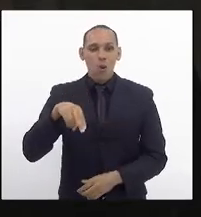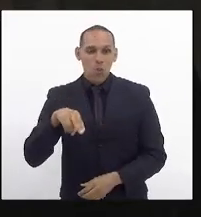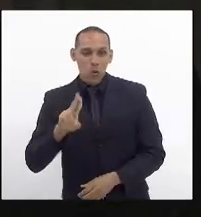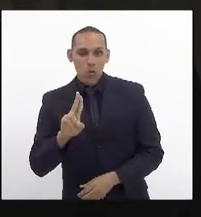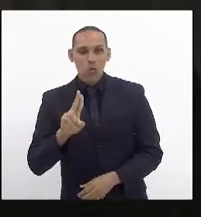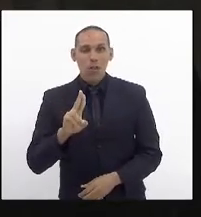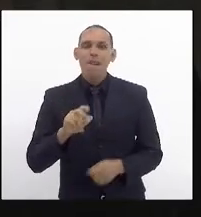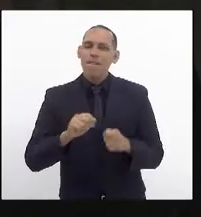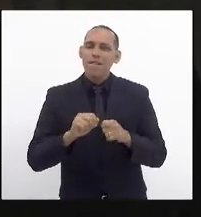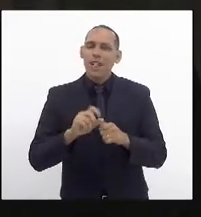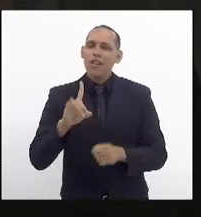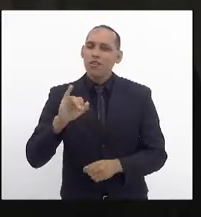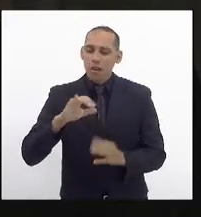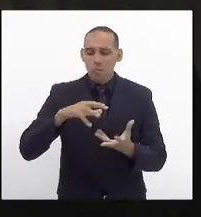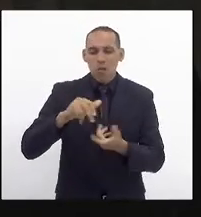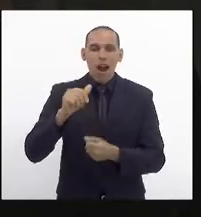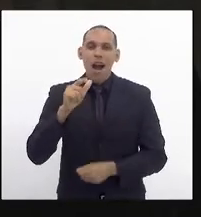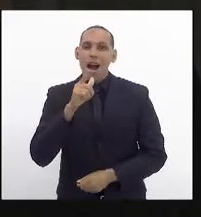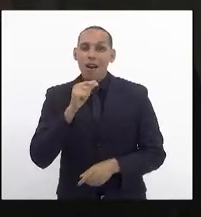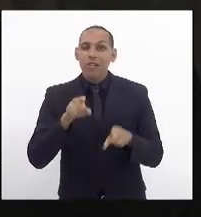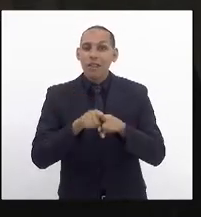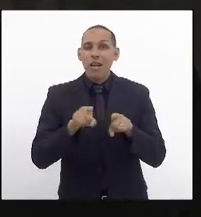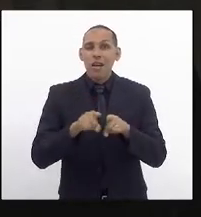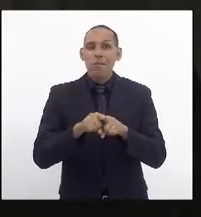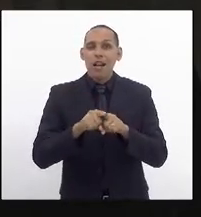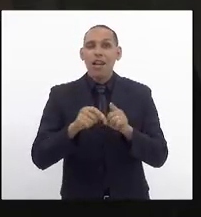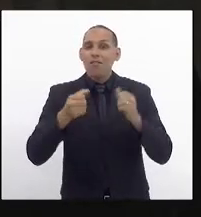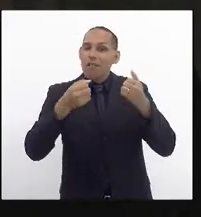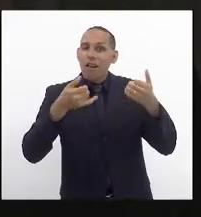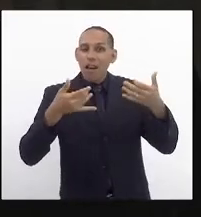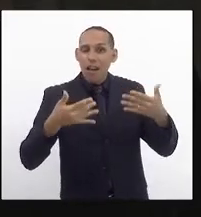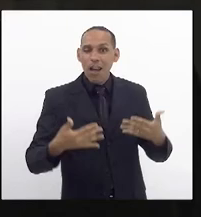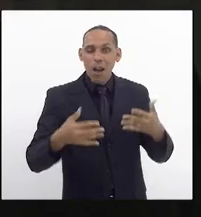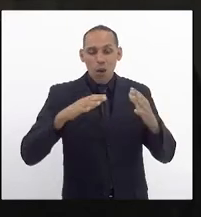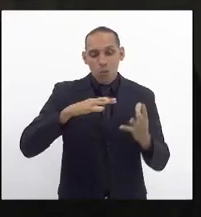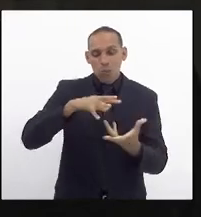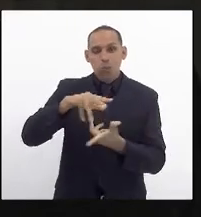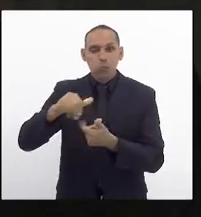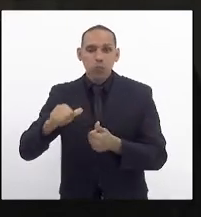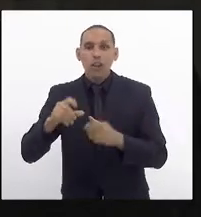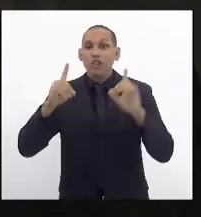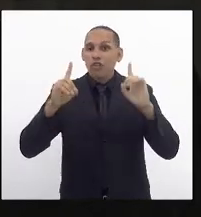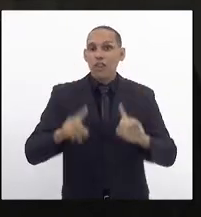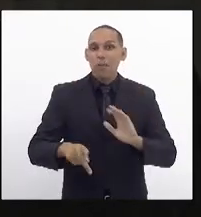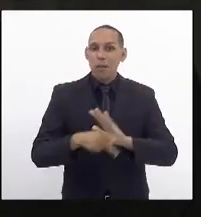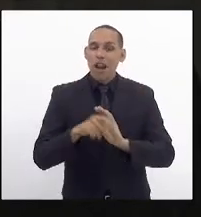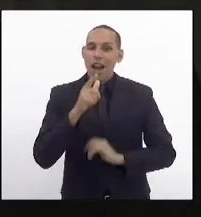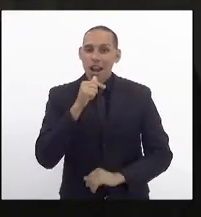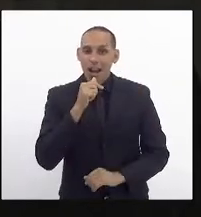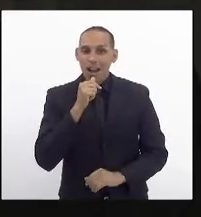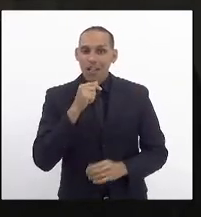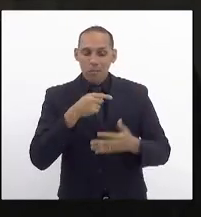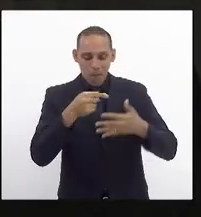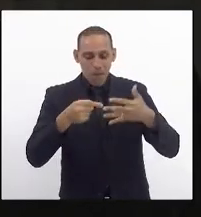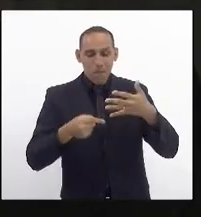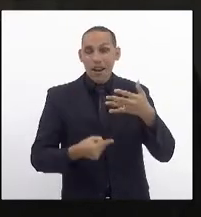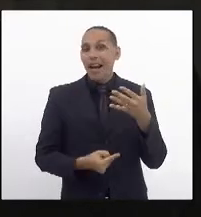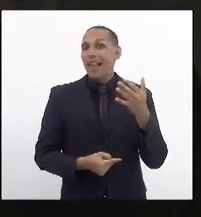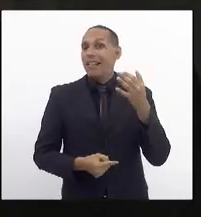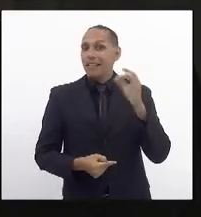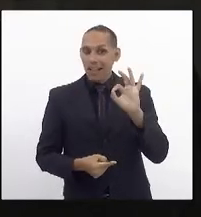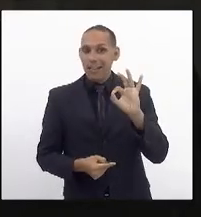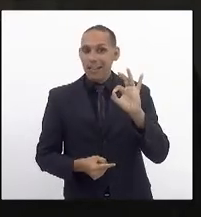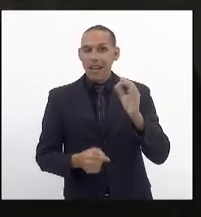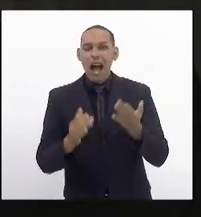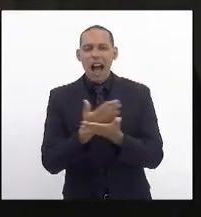Água divulgou a declaração universal dos direitos da água o pior de nada em dez artigos e alguns eu vou ler aqui aqui é